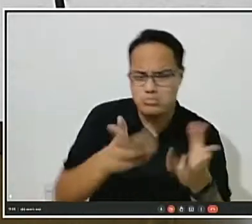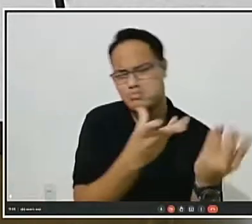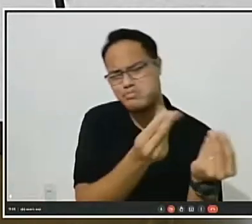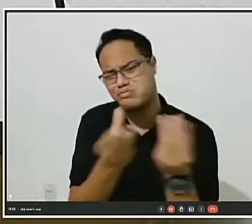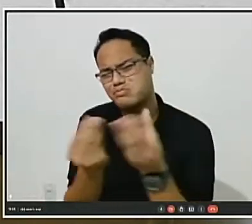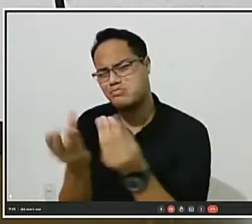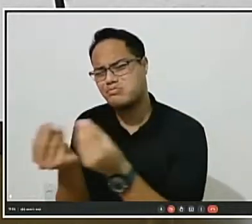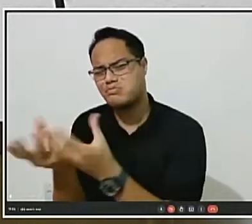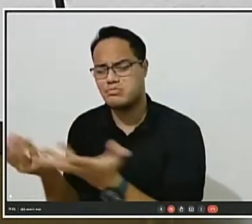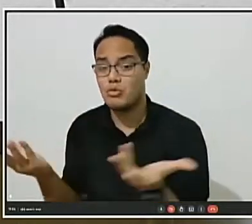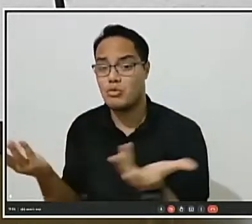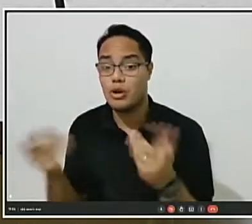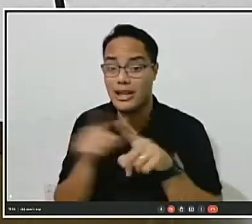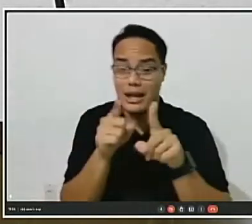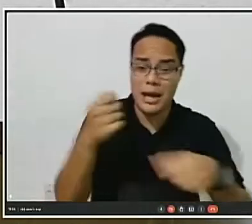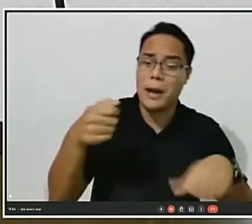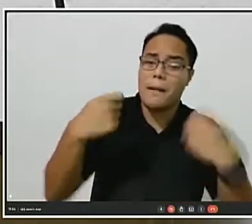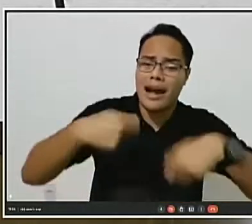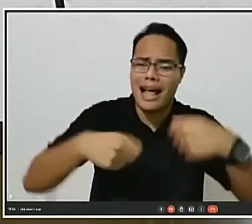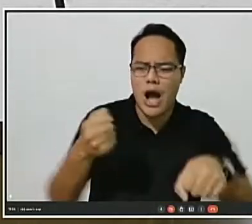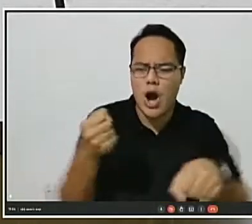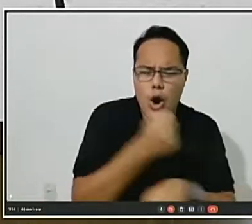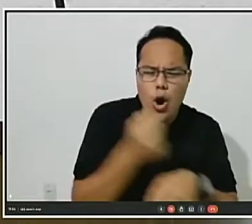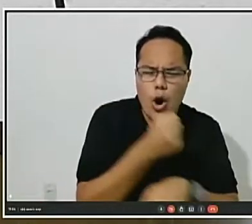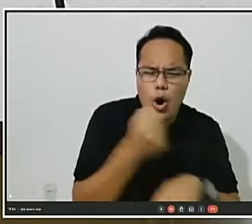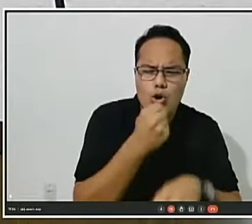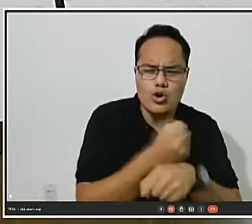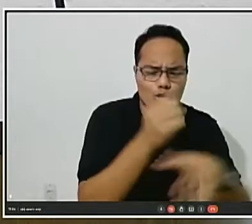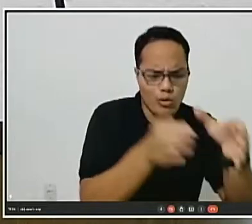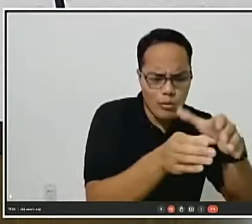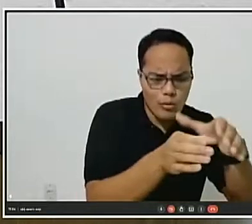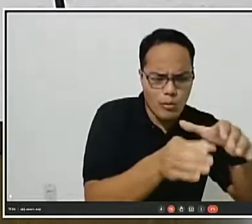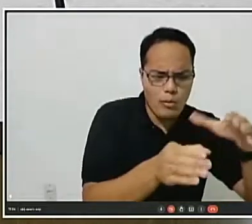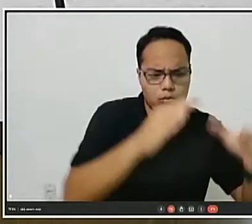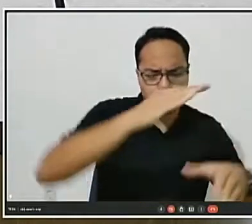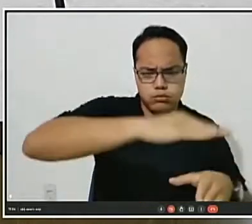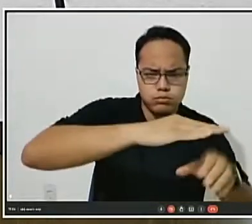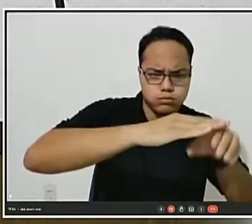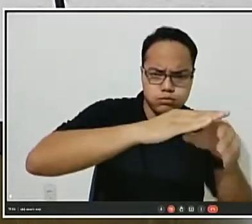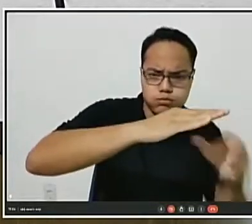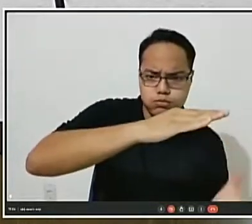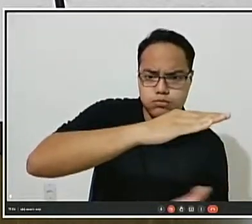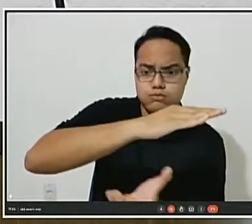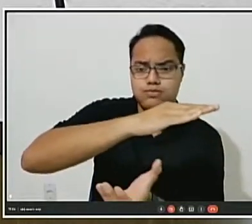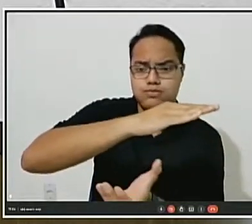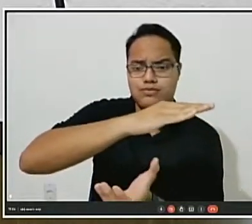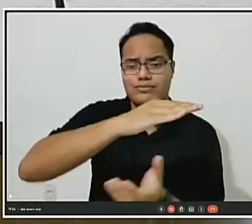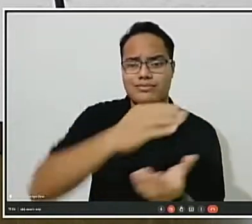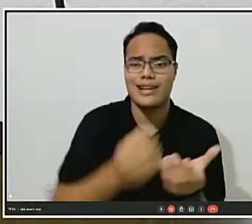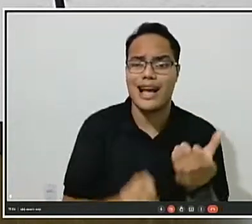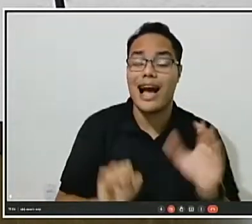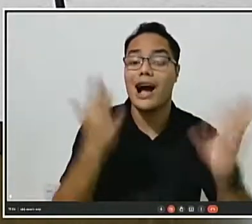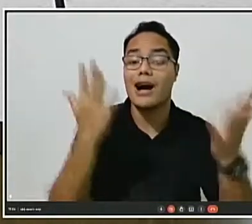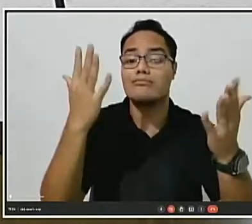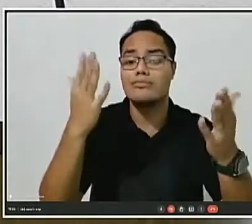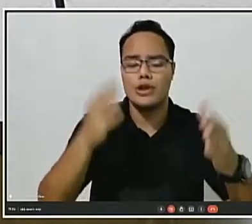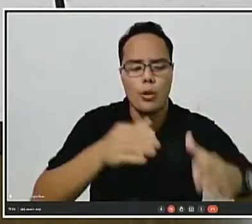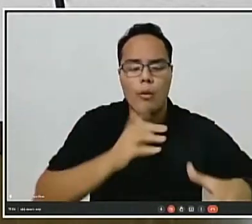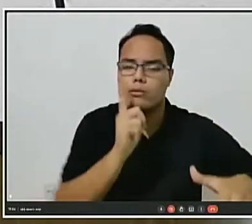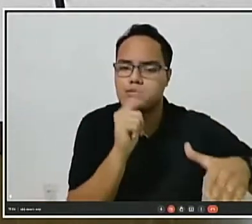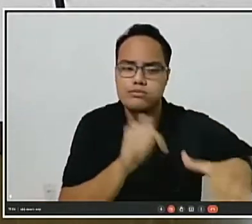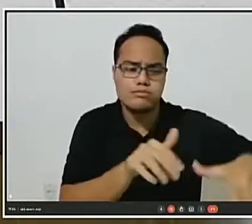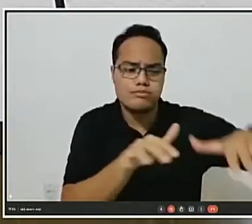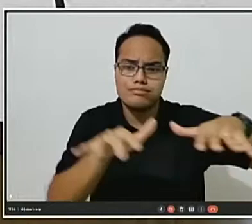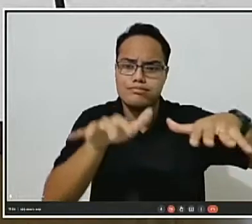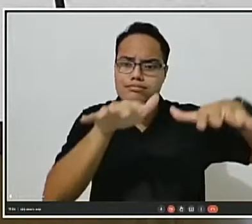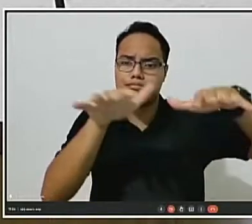Tá? É demais, até. Também nessa indicação eu convidei o nosso